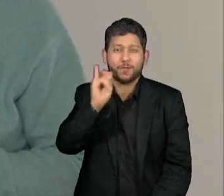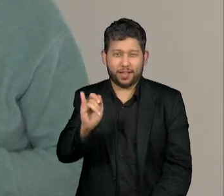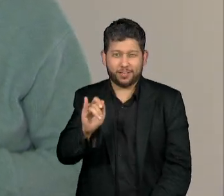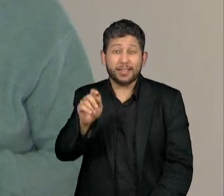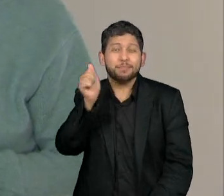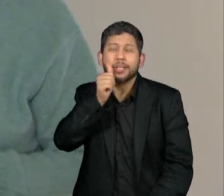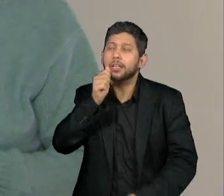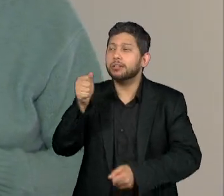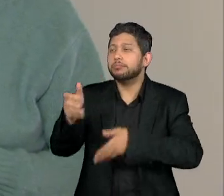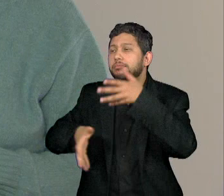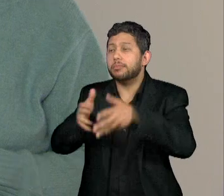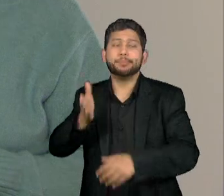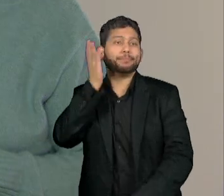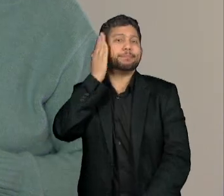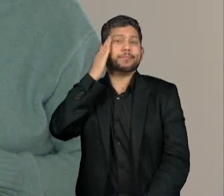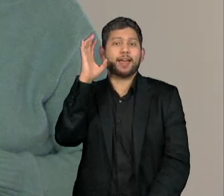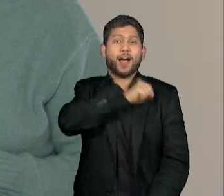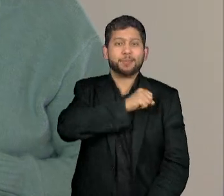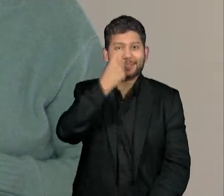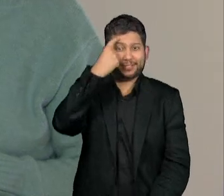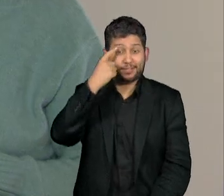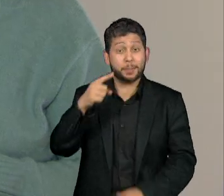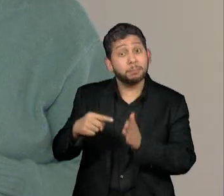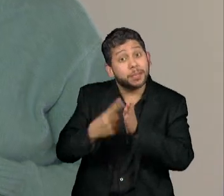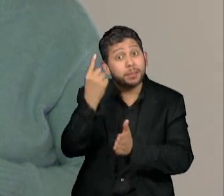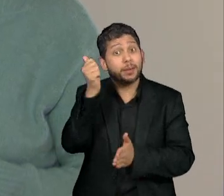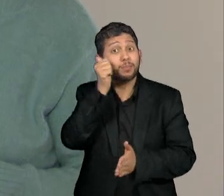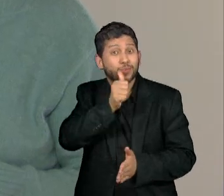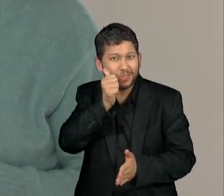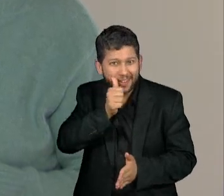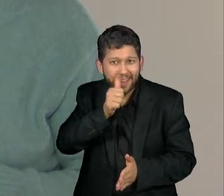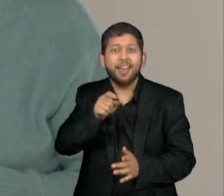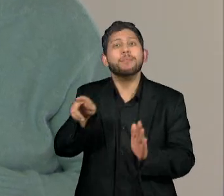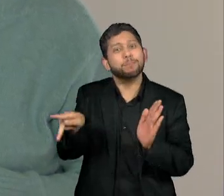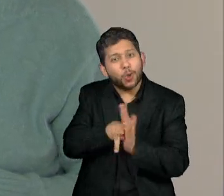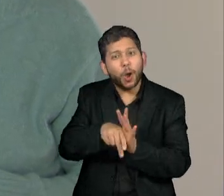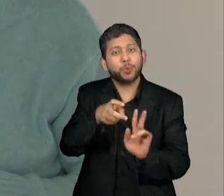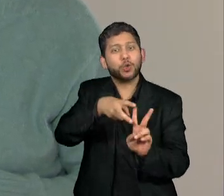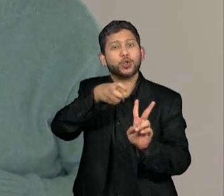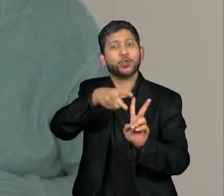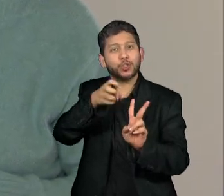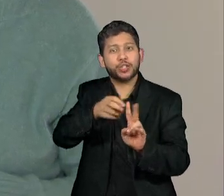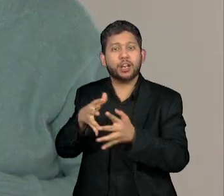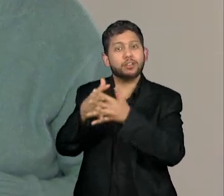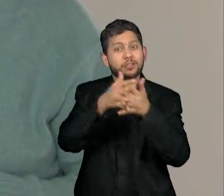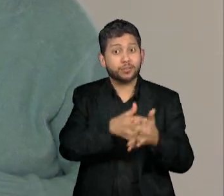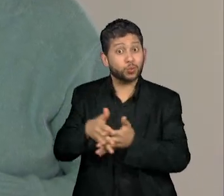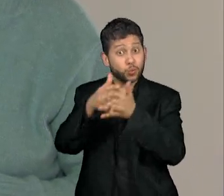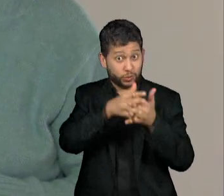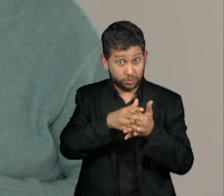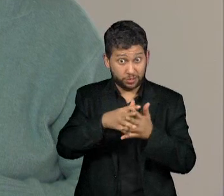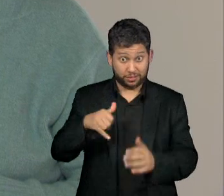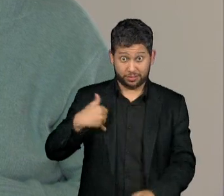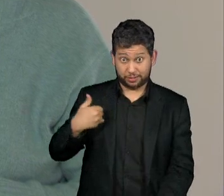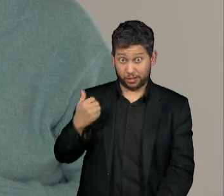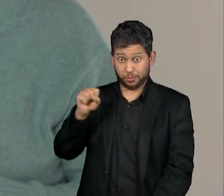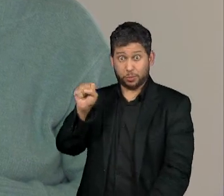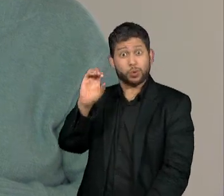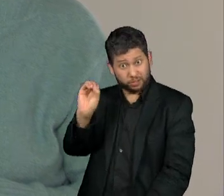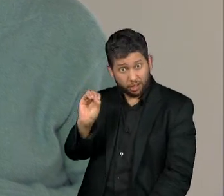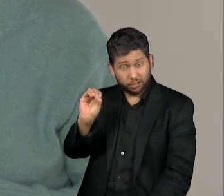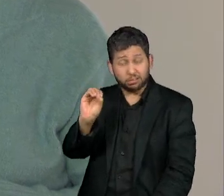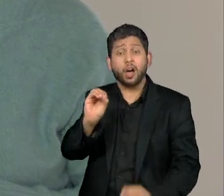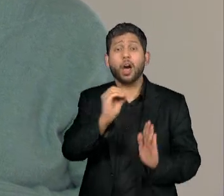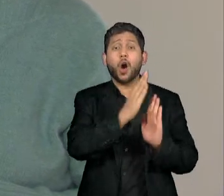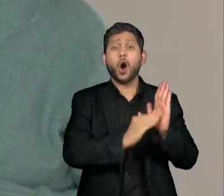depressa. Ela foi a primeira artista indígena norte-americana a ter, aos 80 anos, uma